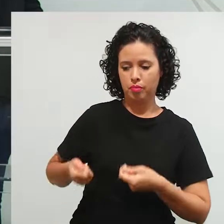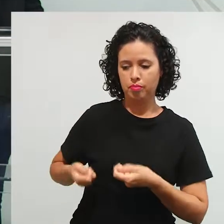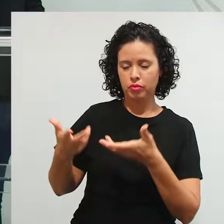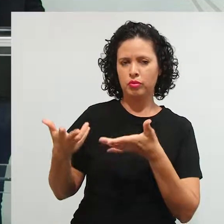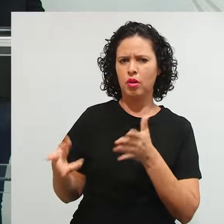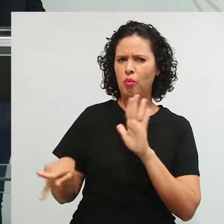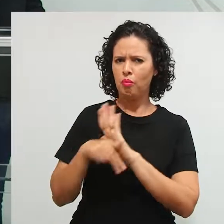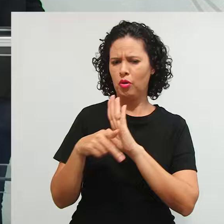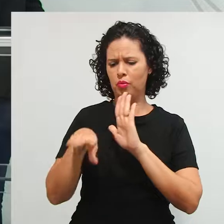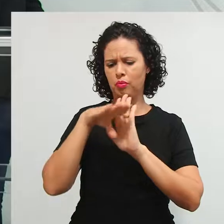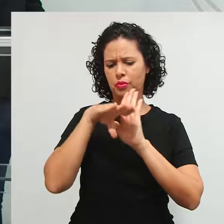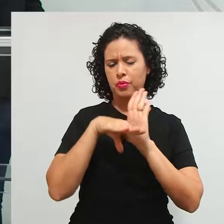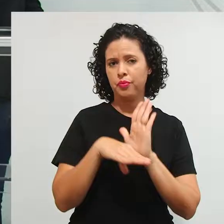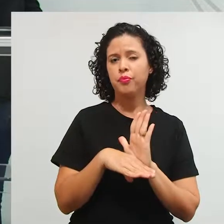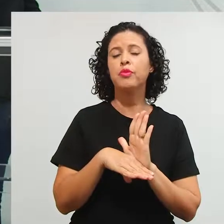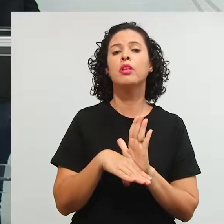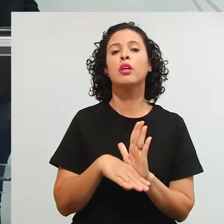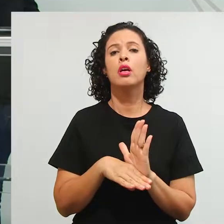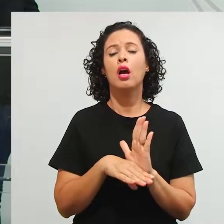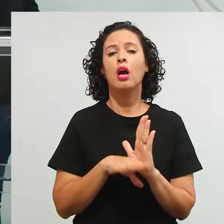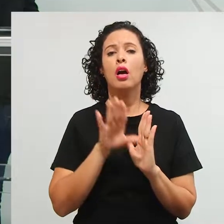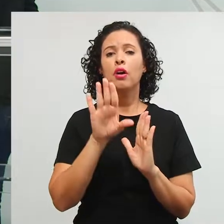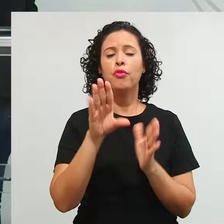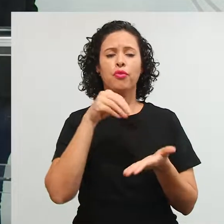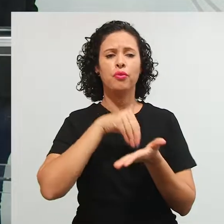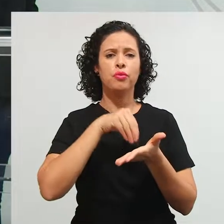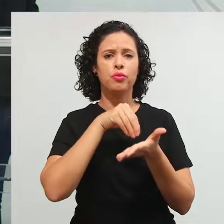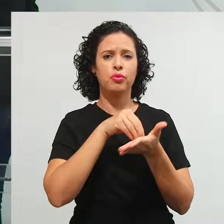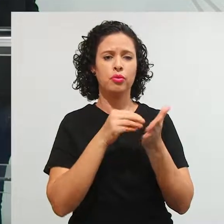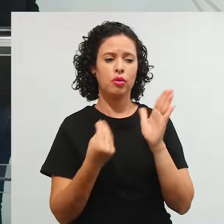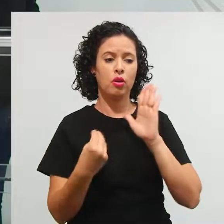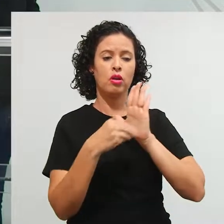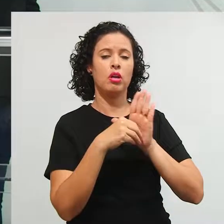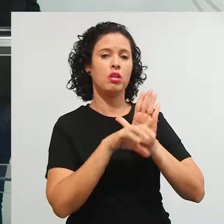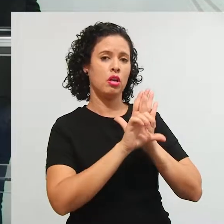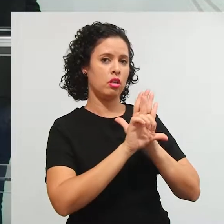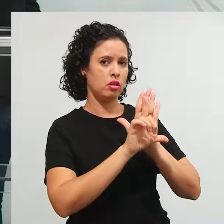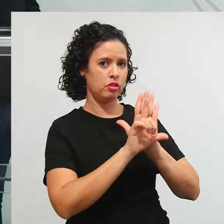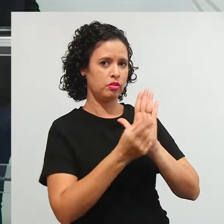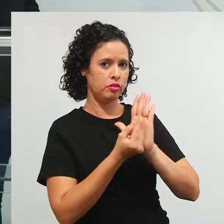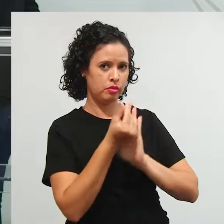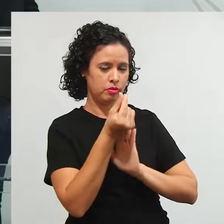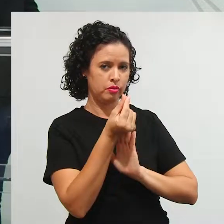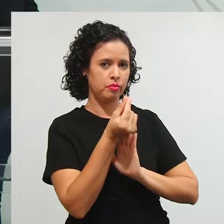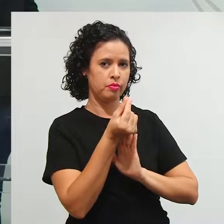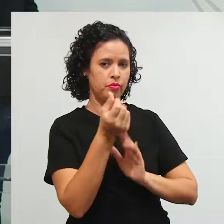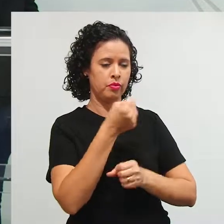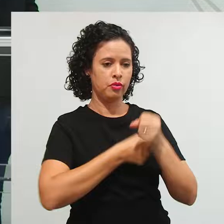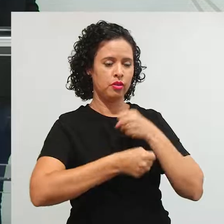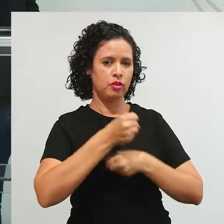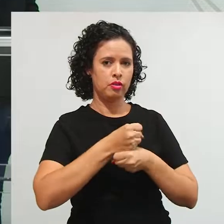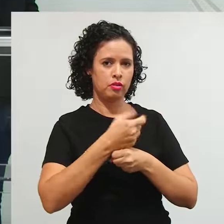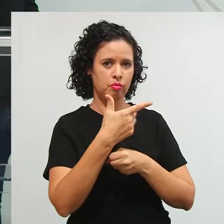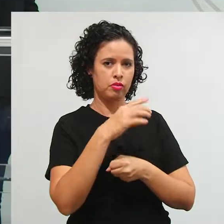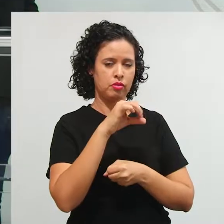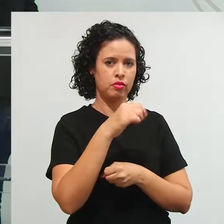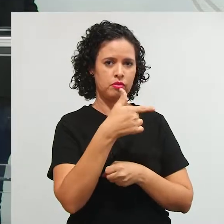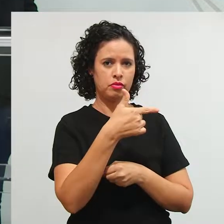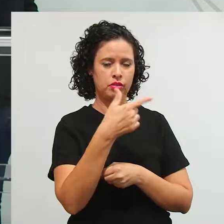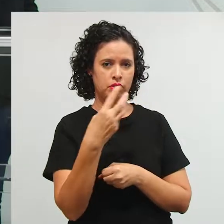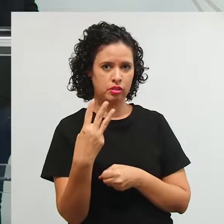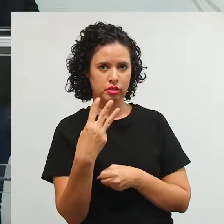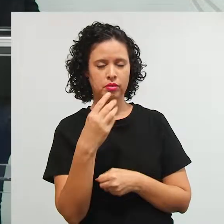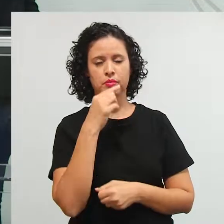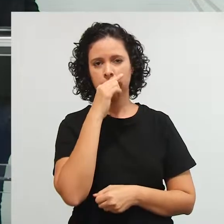programa que não foram incluídos na lei orçamentária de 23, como nós estamos